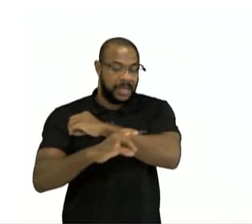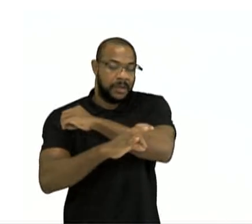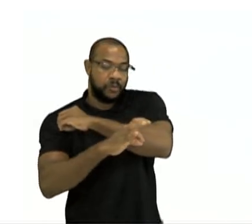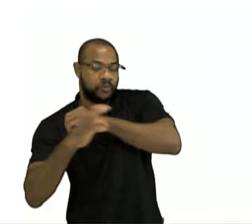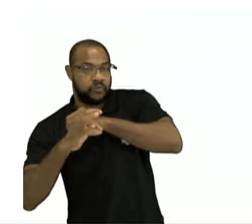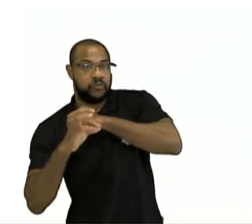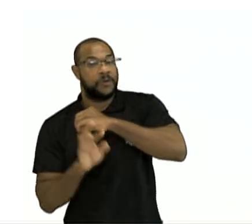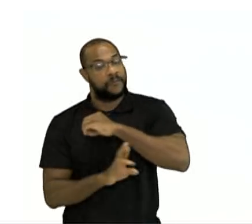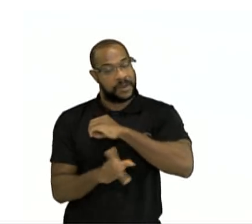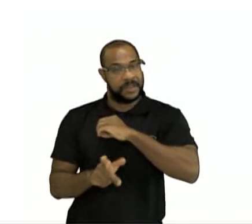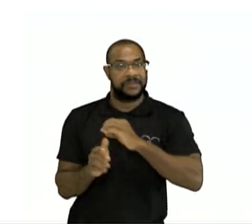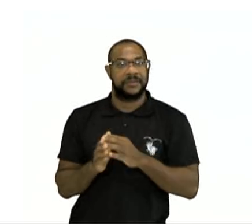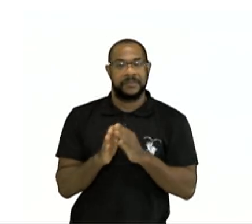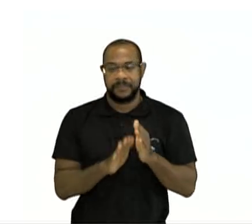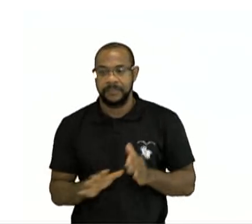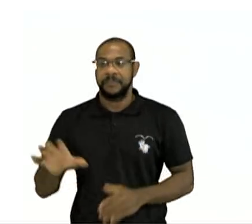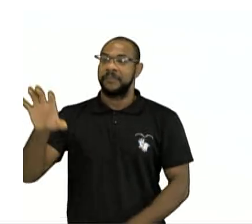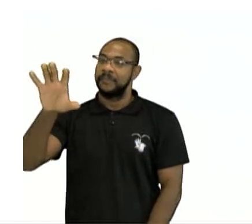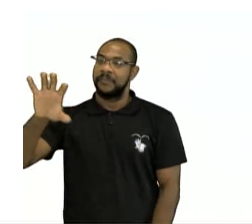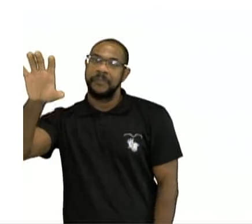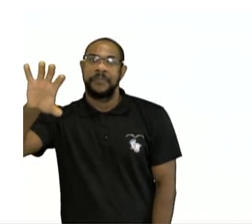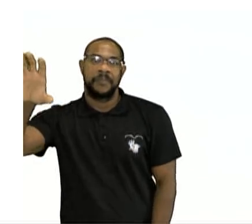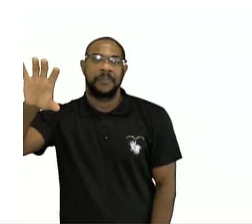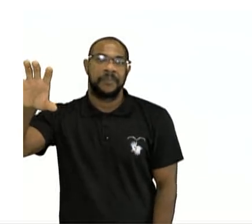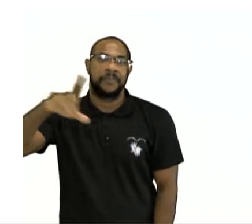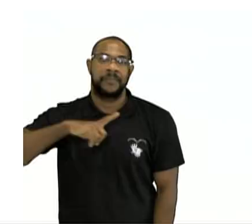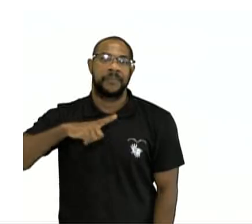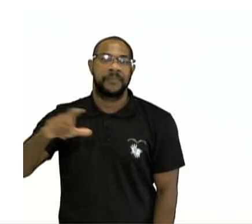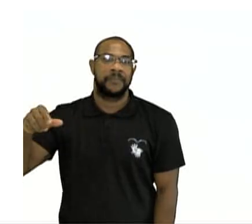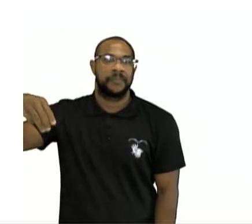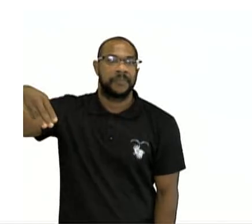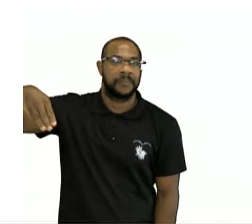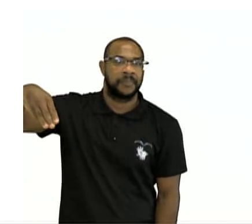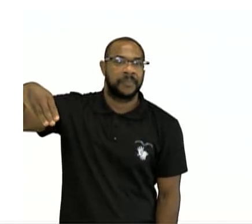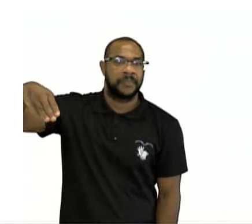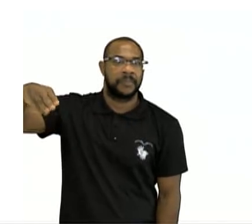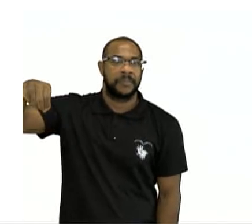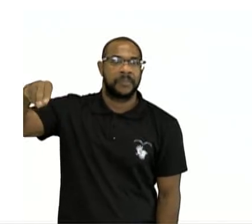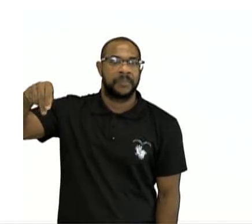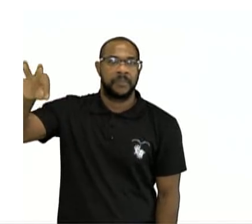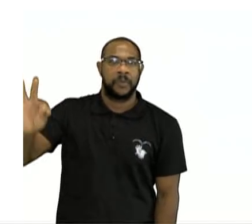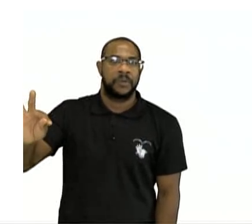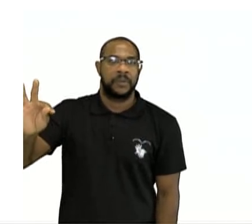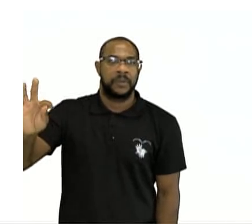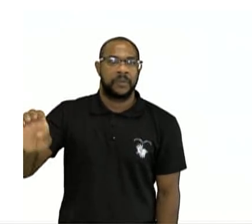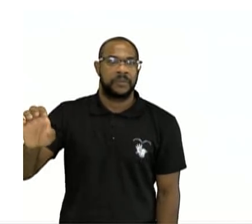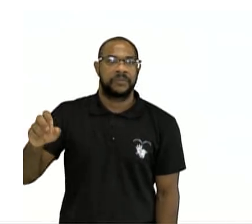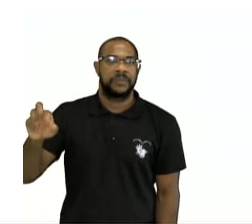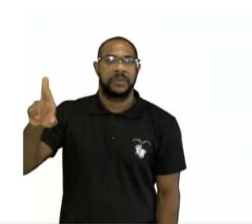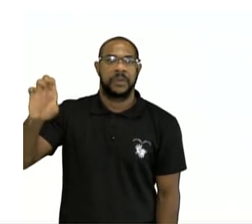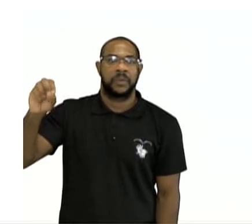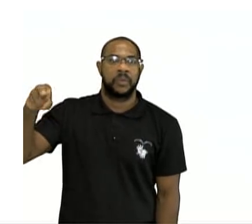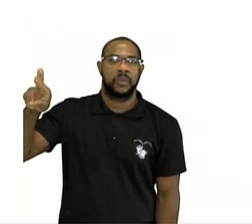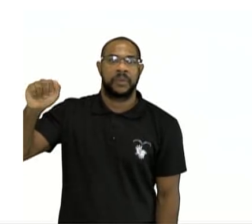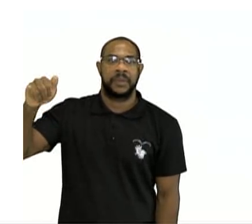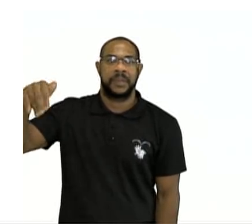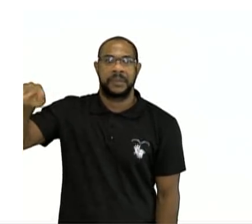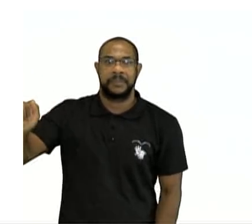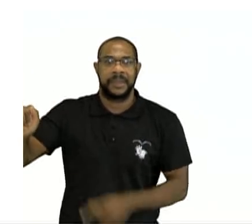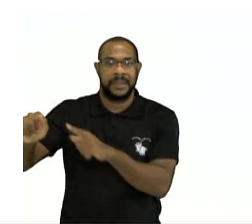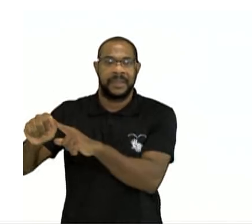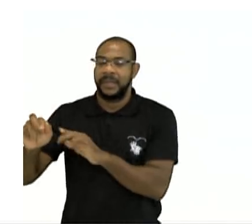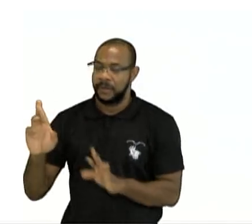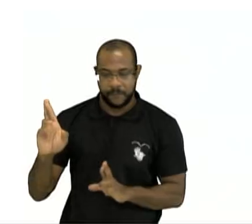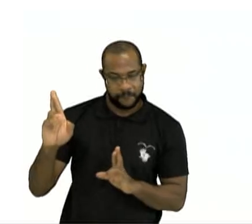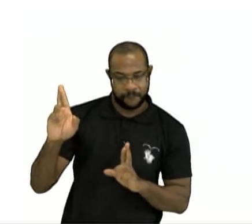é outra. E aqui nós vamos ter o Monte Roraima também ali, bem na porção norte lá do Brasil, que apresenta características